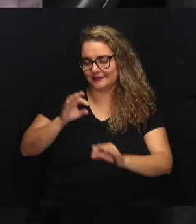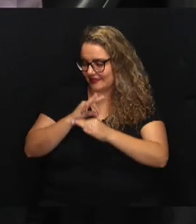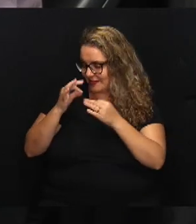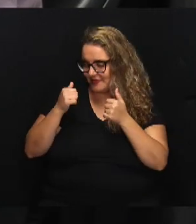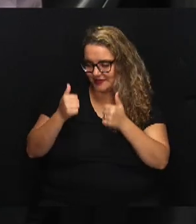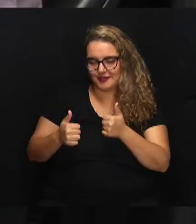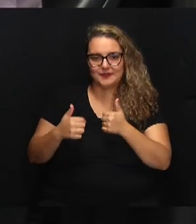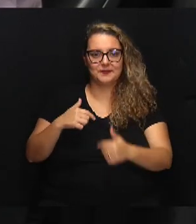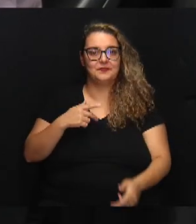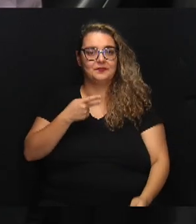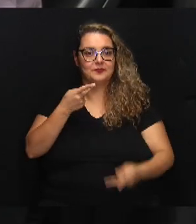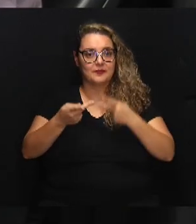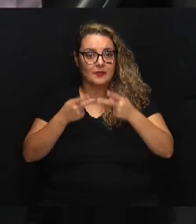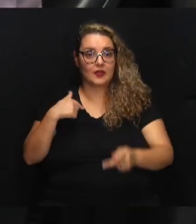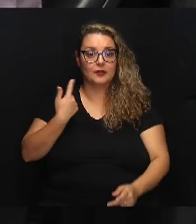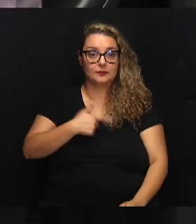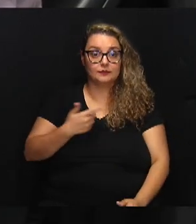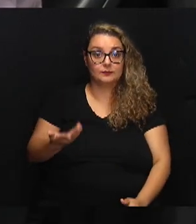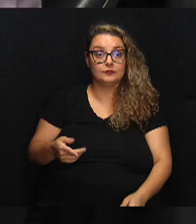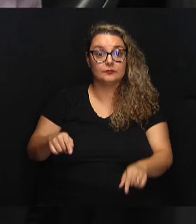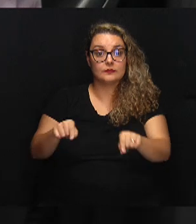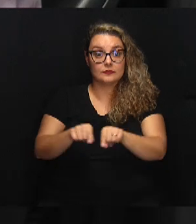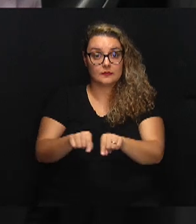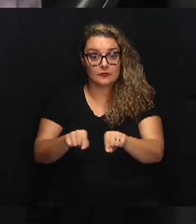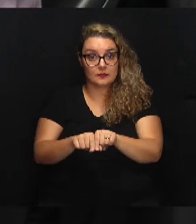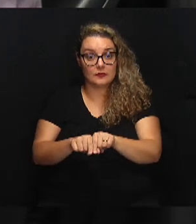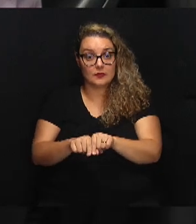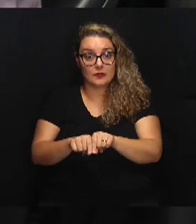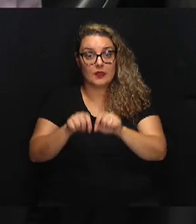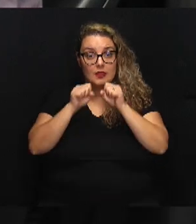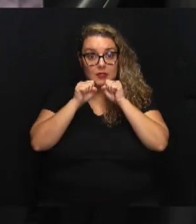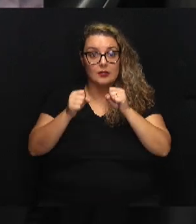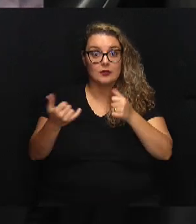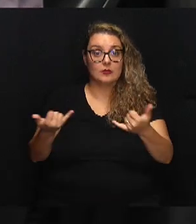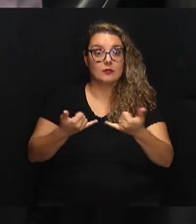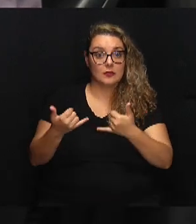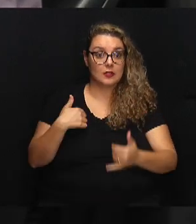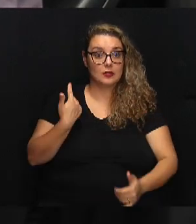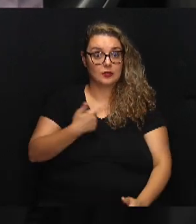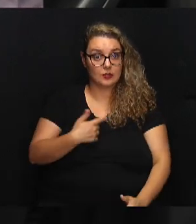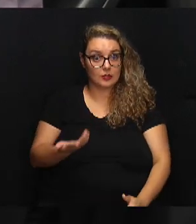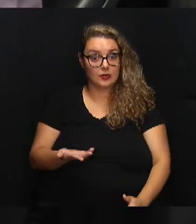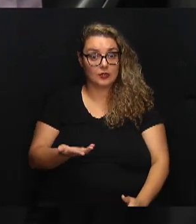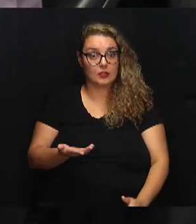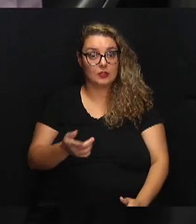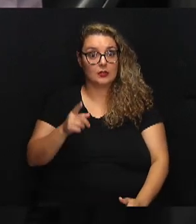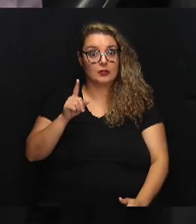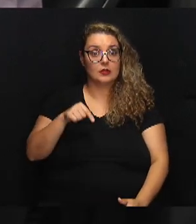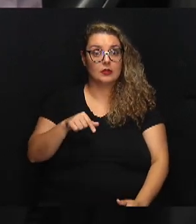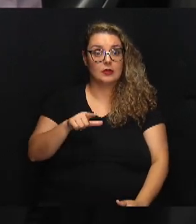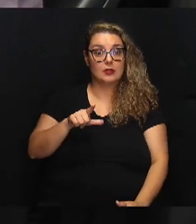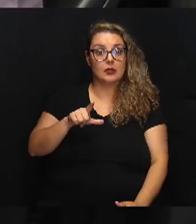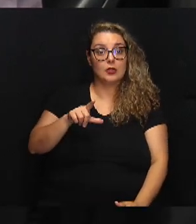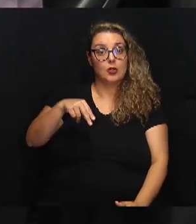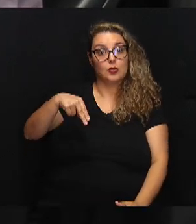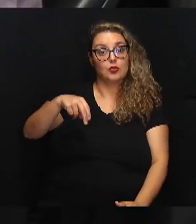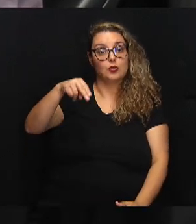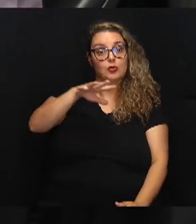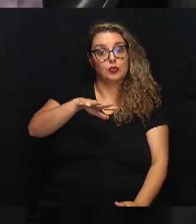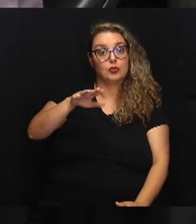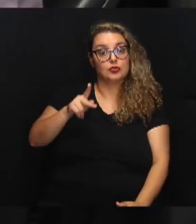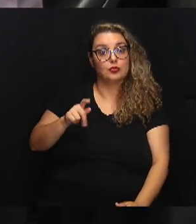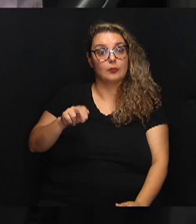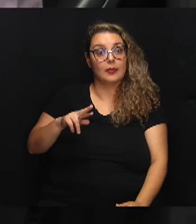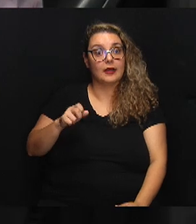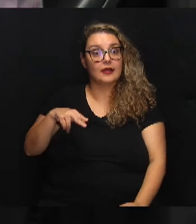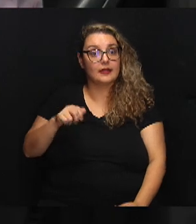nós. Eu já vi aqui, inclusive, que a sua assessoria mandou para gente, que você é lá do norte do Paraná.